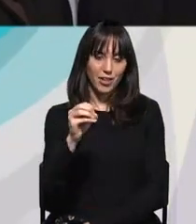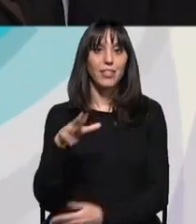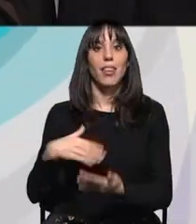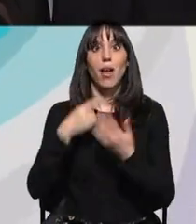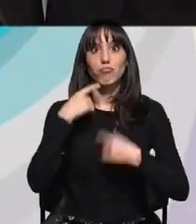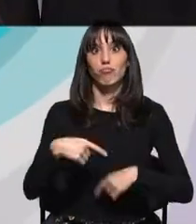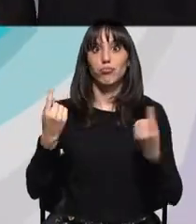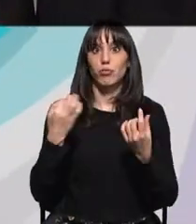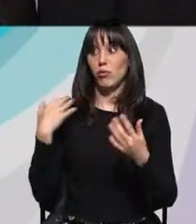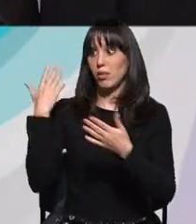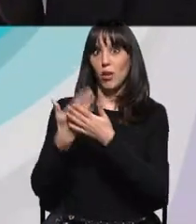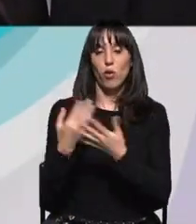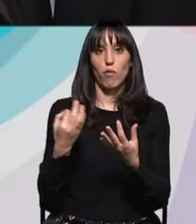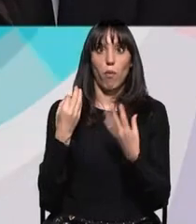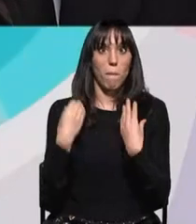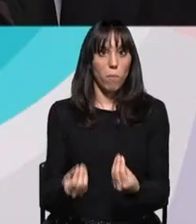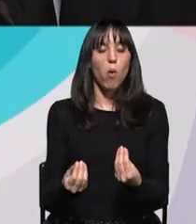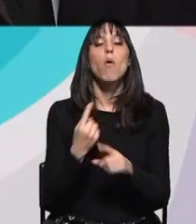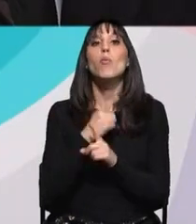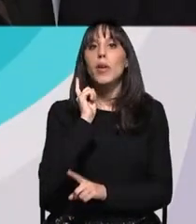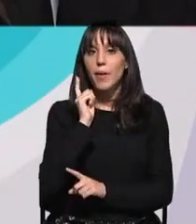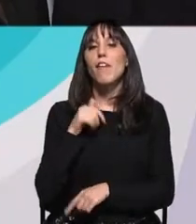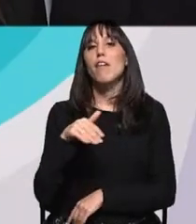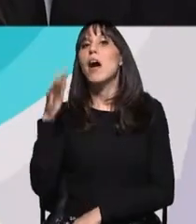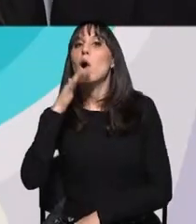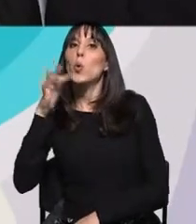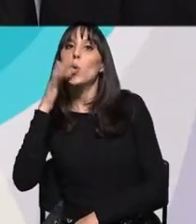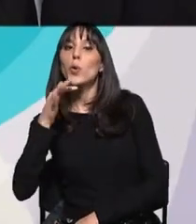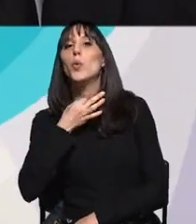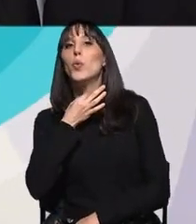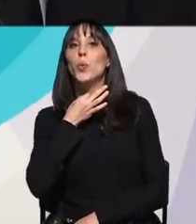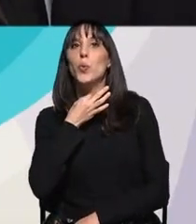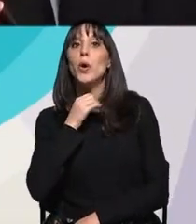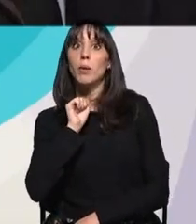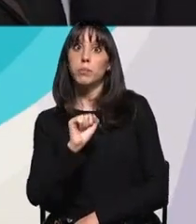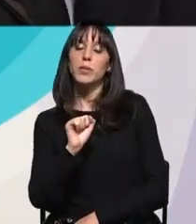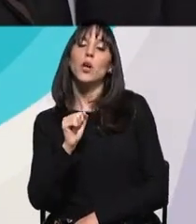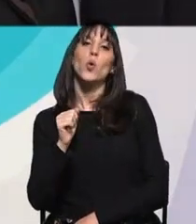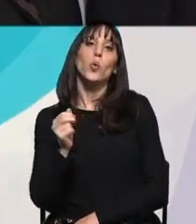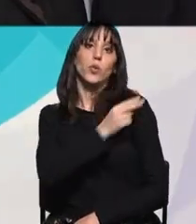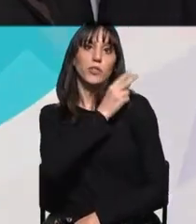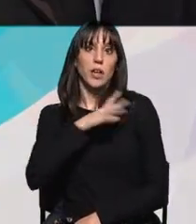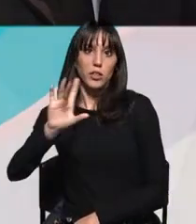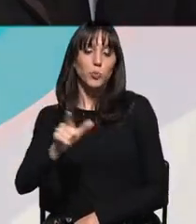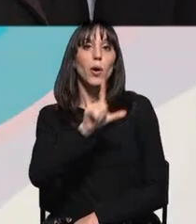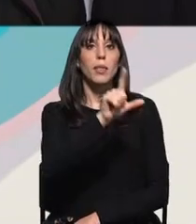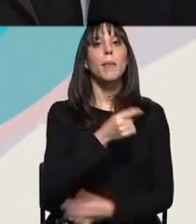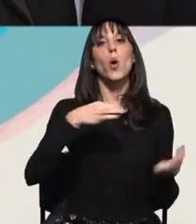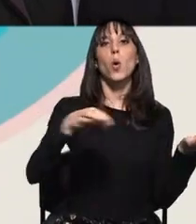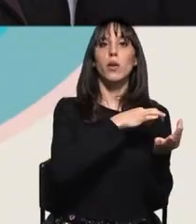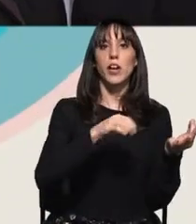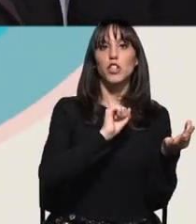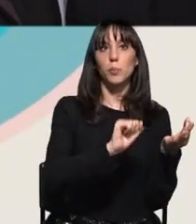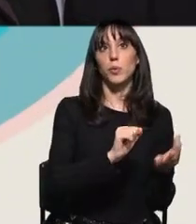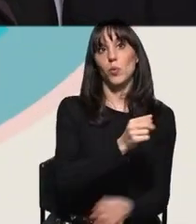tivemos até à data. Portanto, vamos juntar o coro da Universidade de Lisboa e a Orquestra Académica da Universidade de Lisboa, que se vão juntar